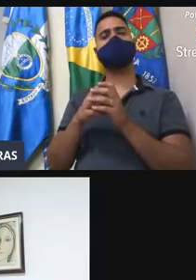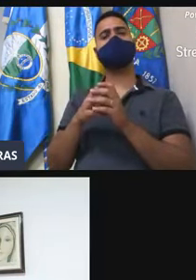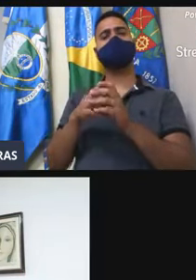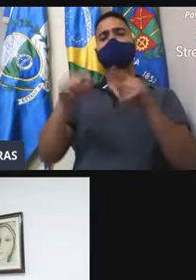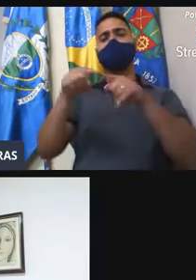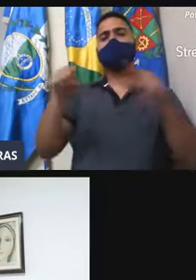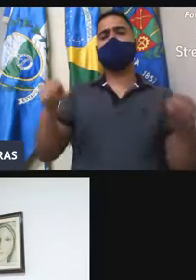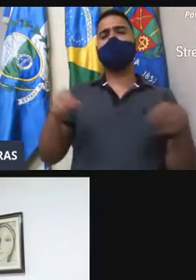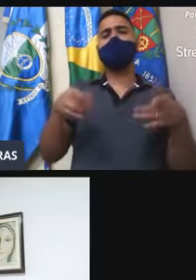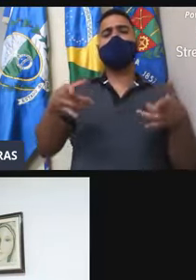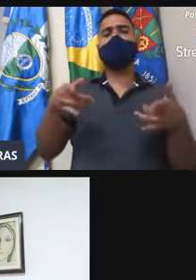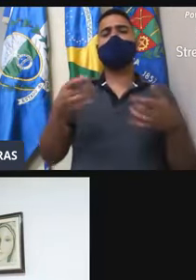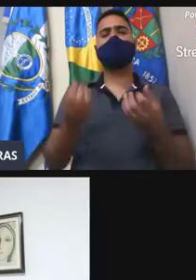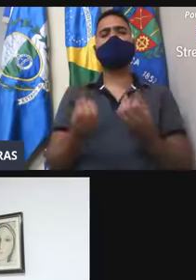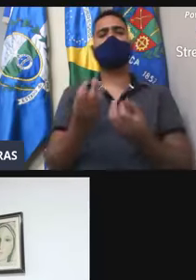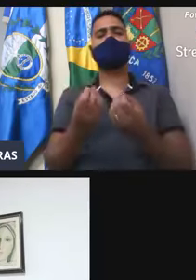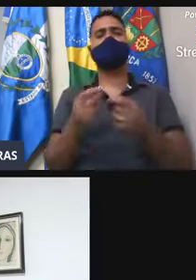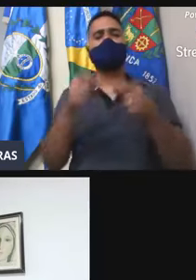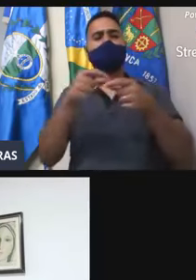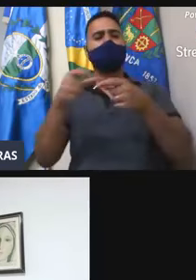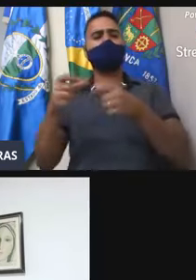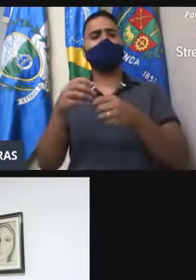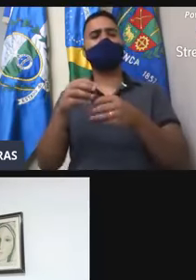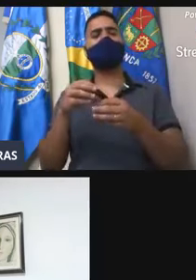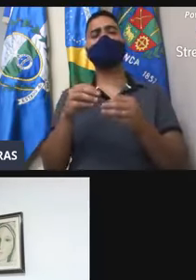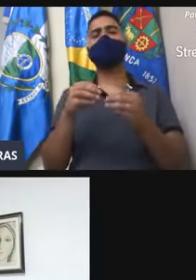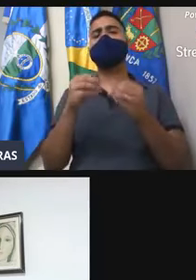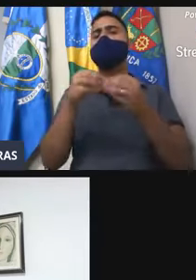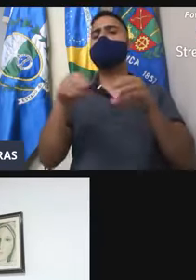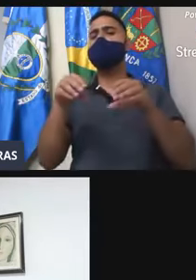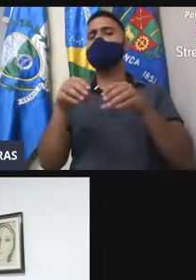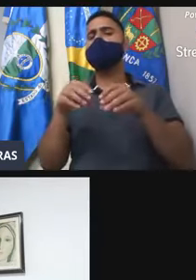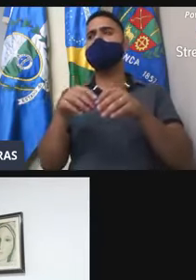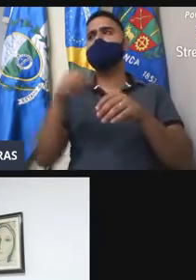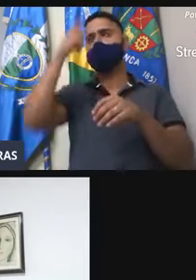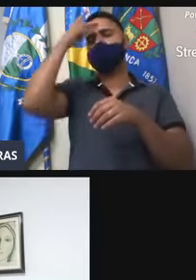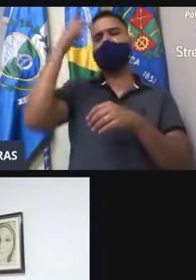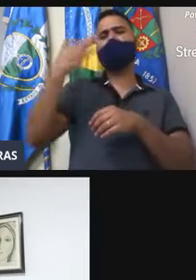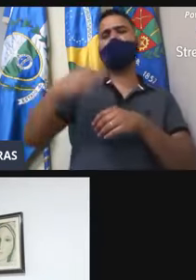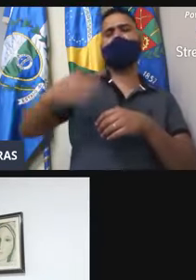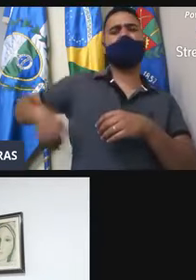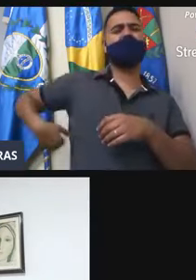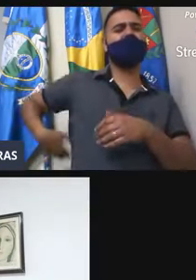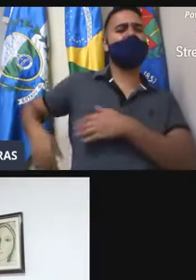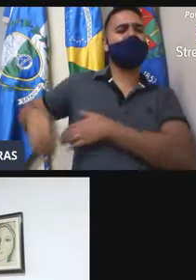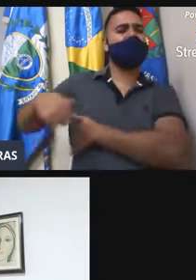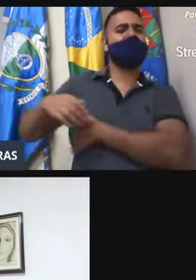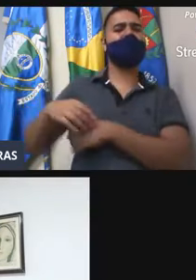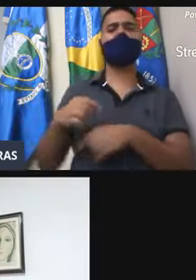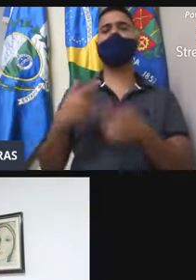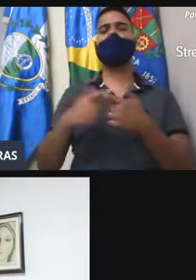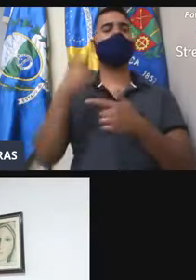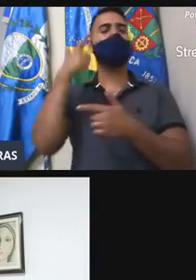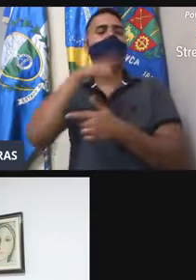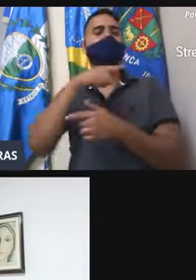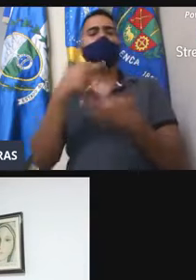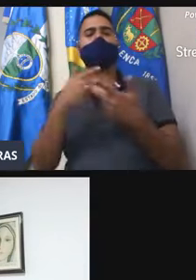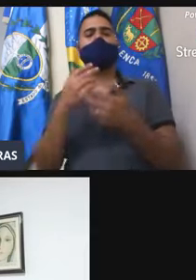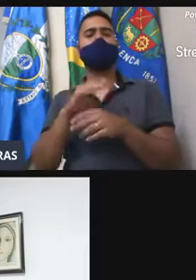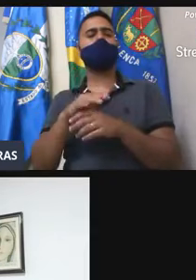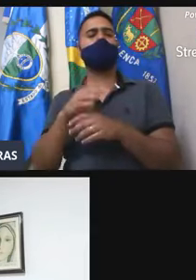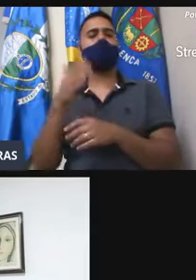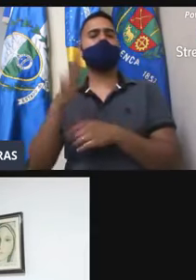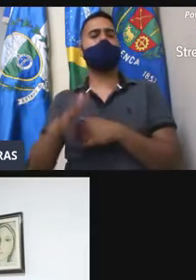ovo, entendeu? Que às vezes você vai ver a pessoa está cheia de ferida nas costas, sabe por quê? Porque não consegue um colchão daquele barato, coisa